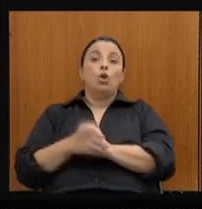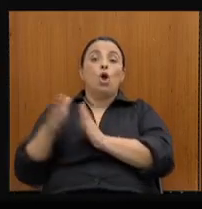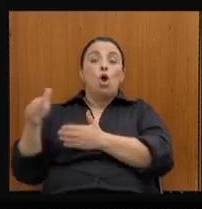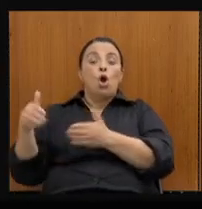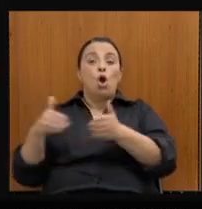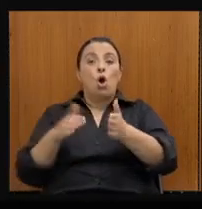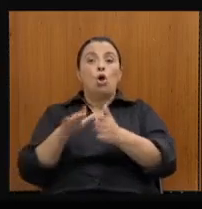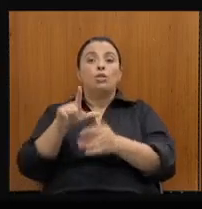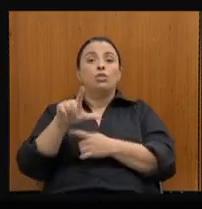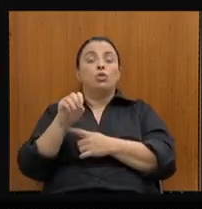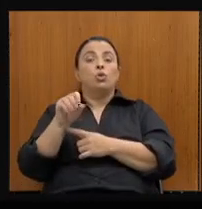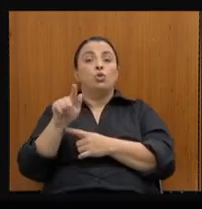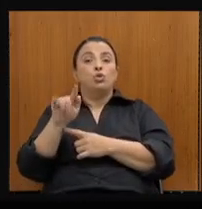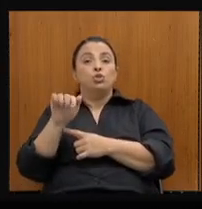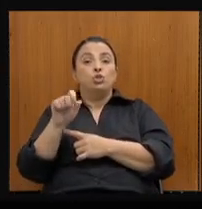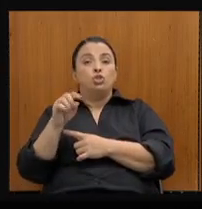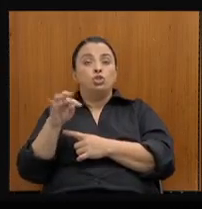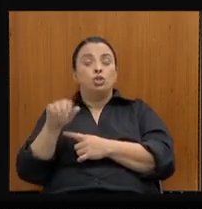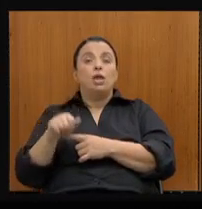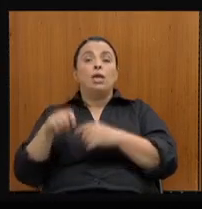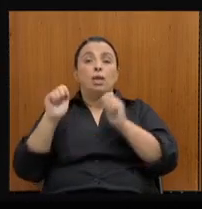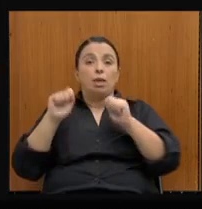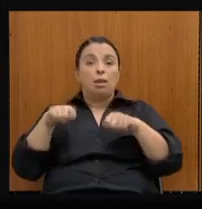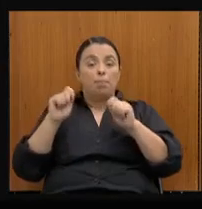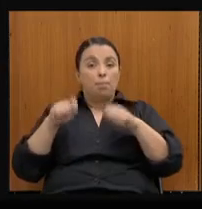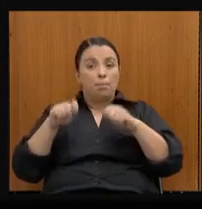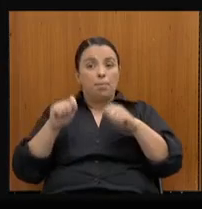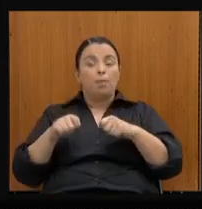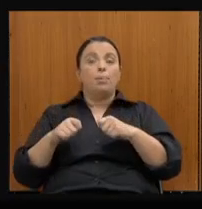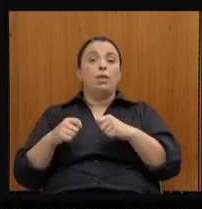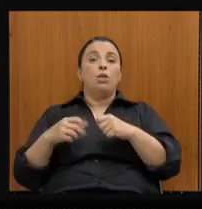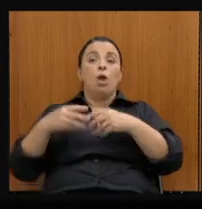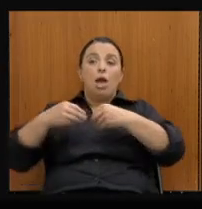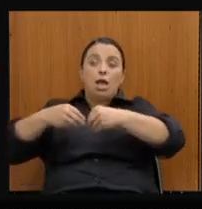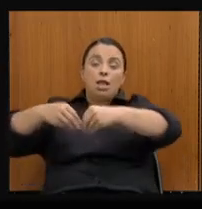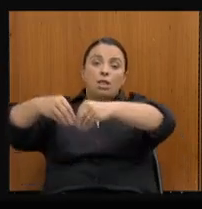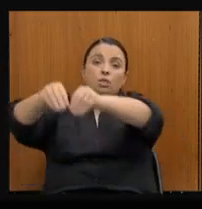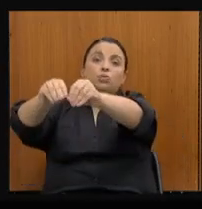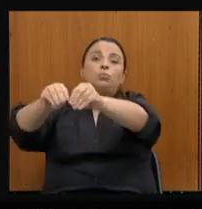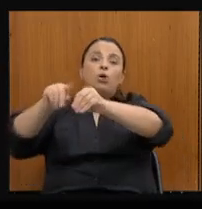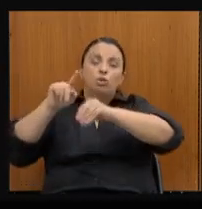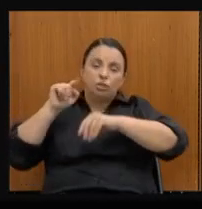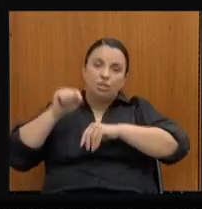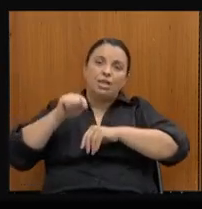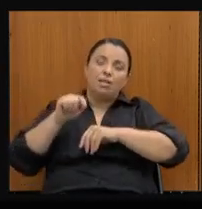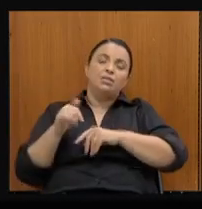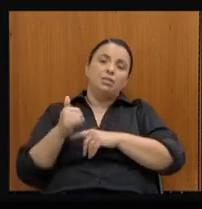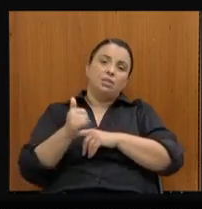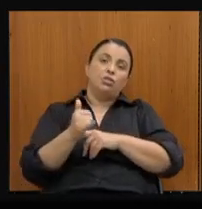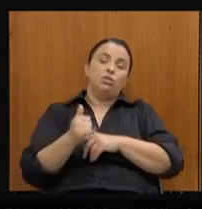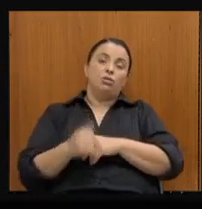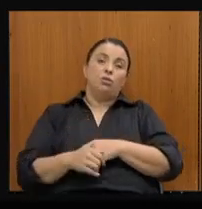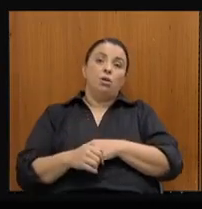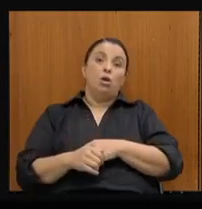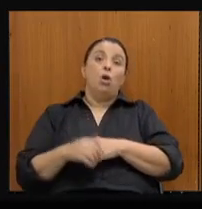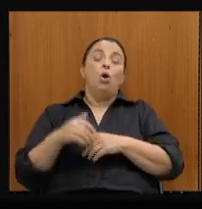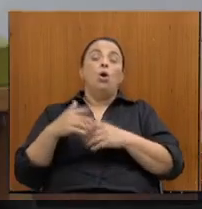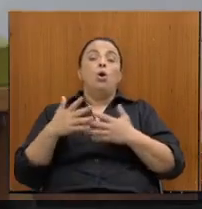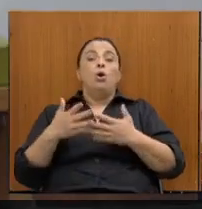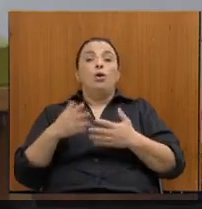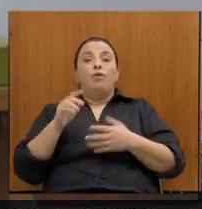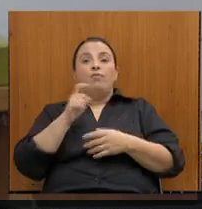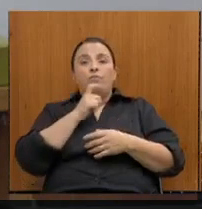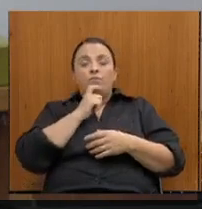abastecimento e exportação deste insumo programa de frio e calor em Minas com a utilização energética